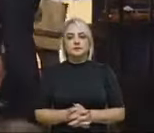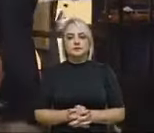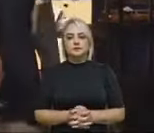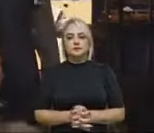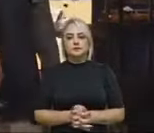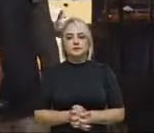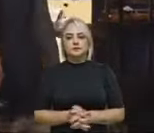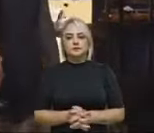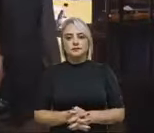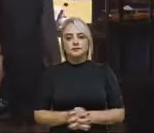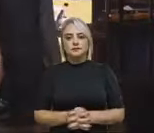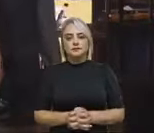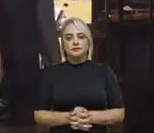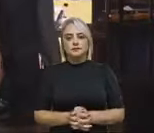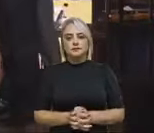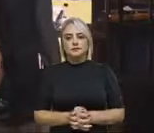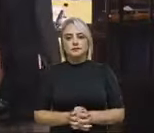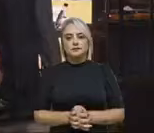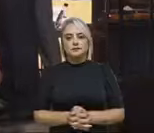meu caro ex-presidente,